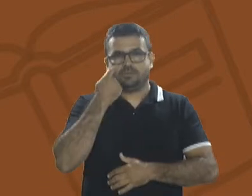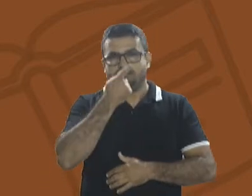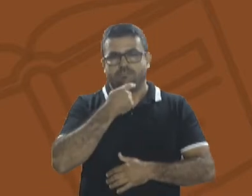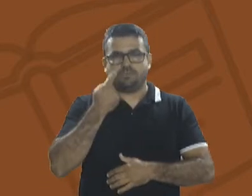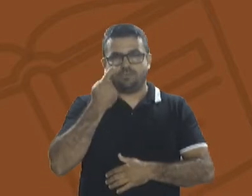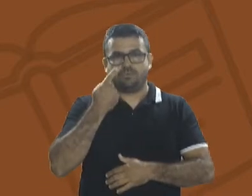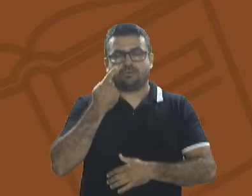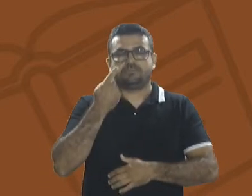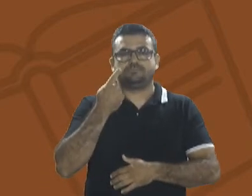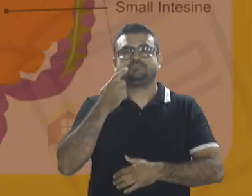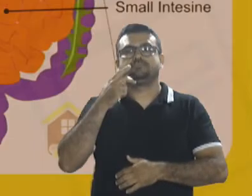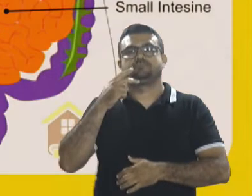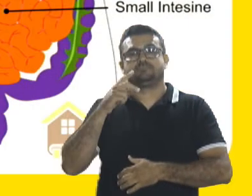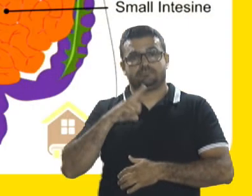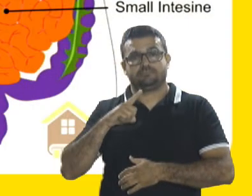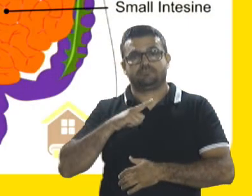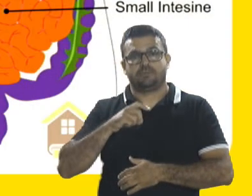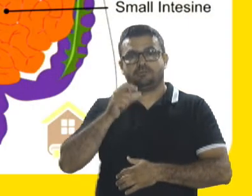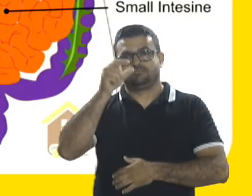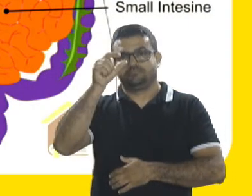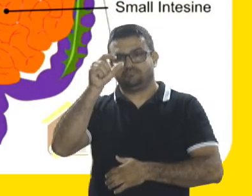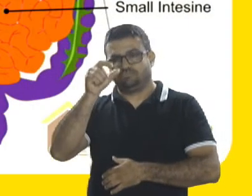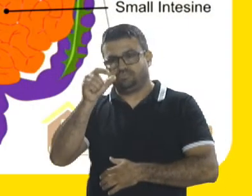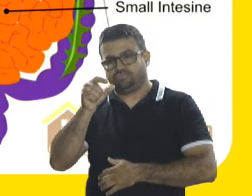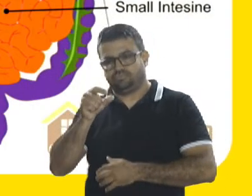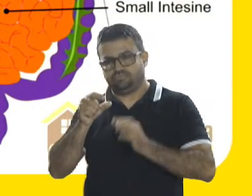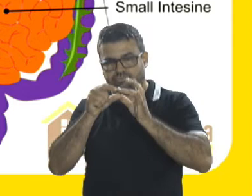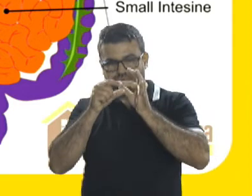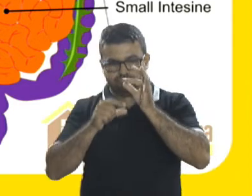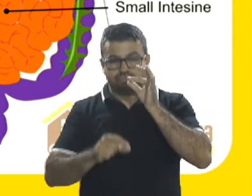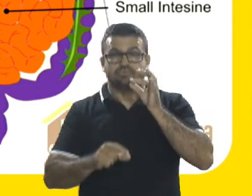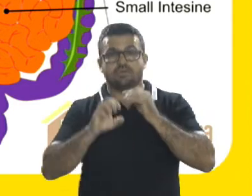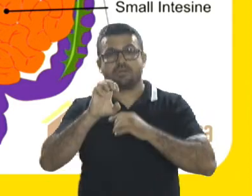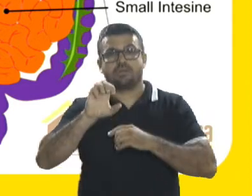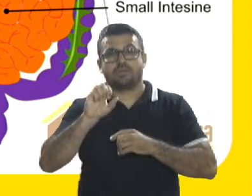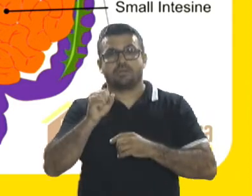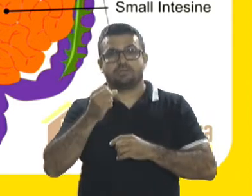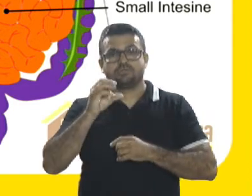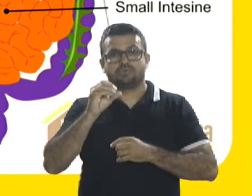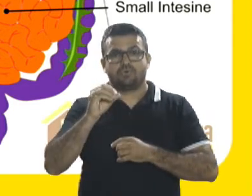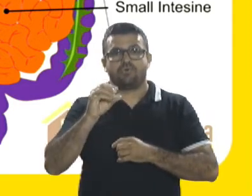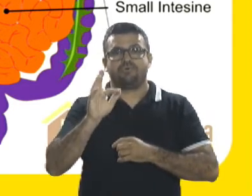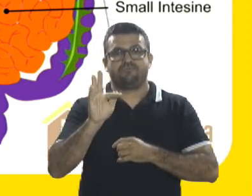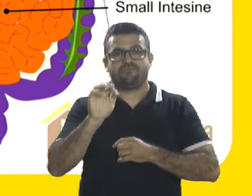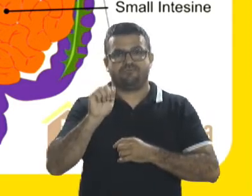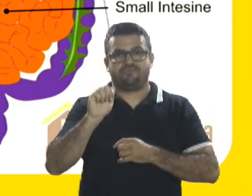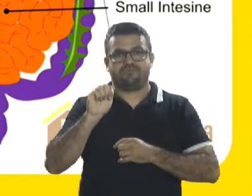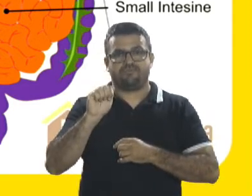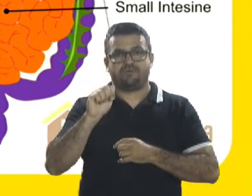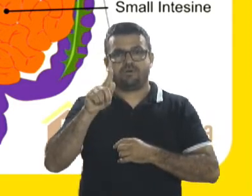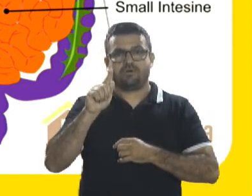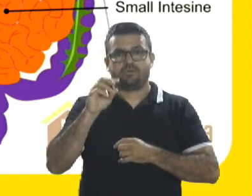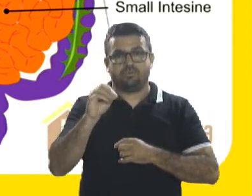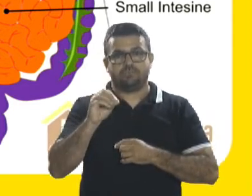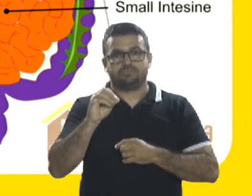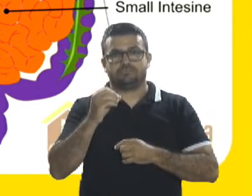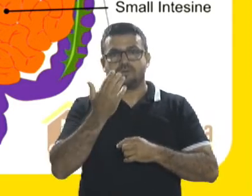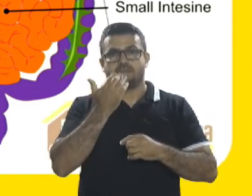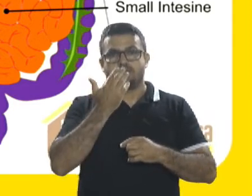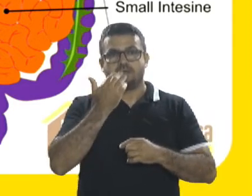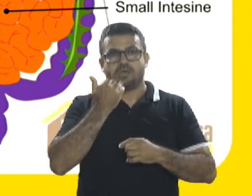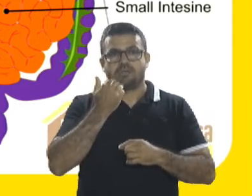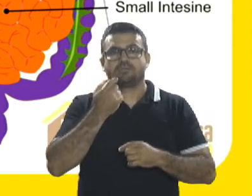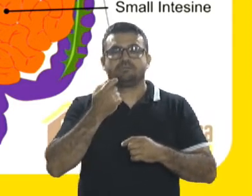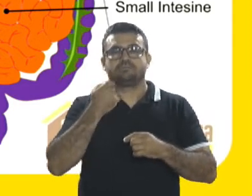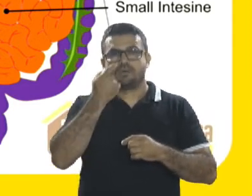vamos ter um tubo bem longo, que é o esôfago, que vai levar o alimento da boca até o estômago, ó,